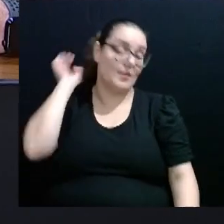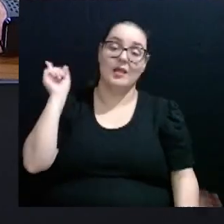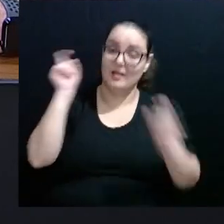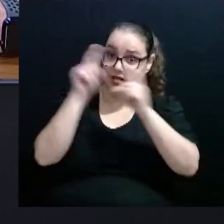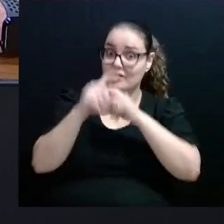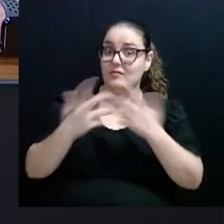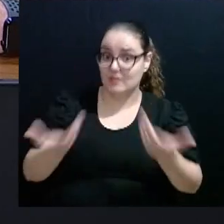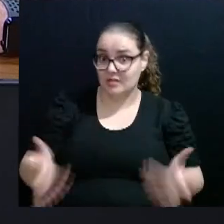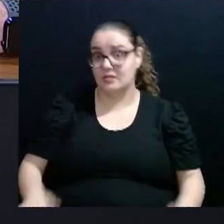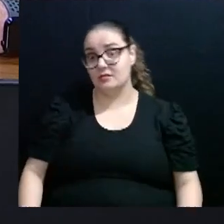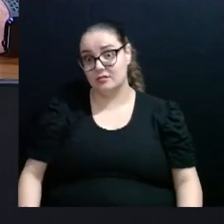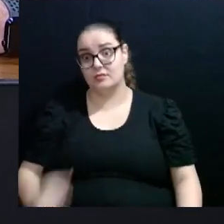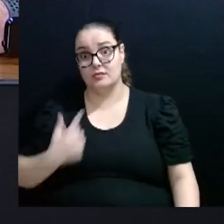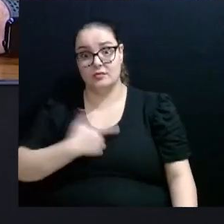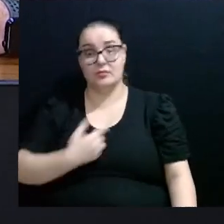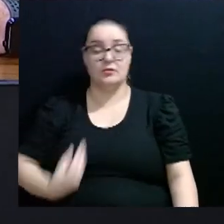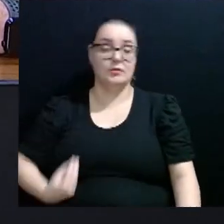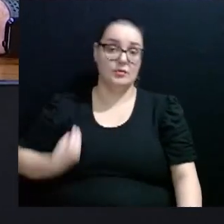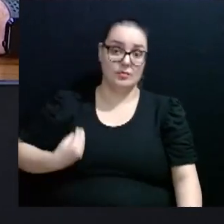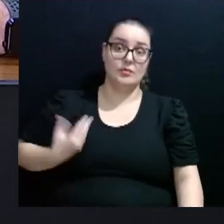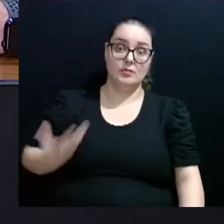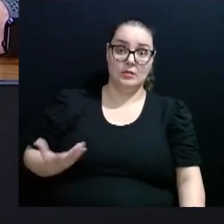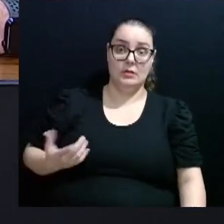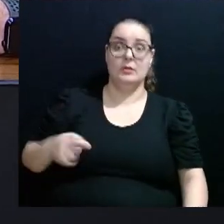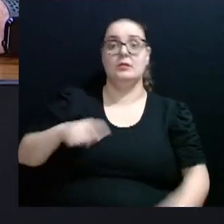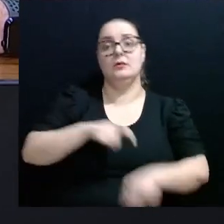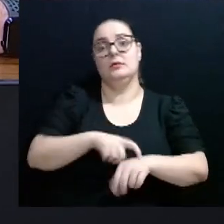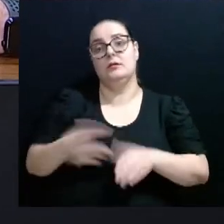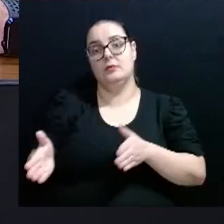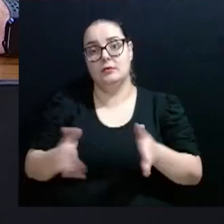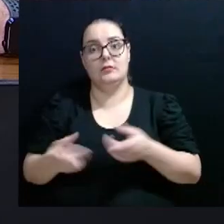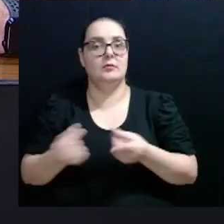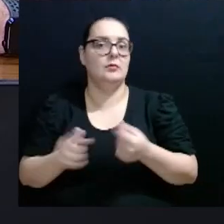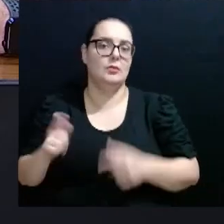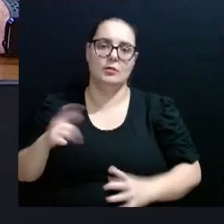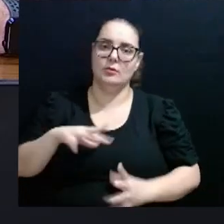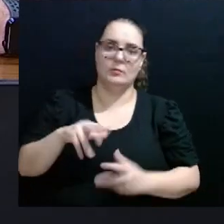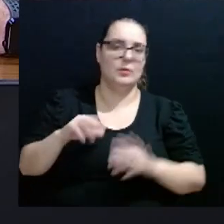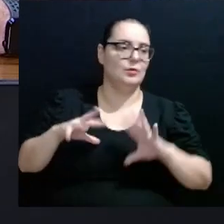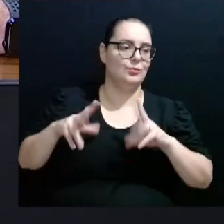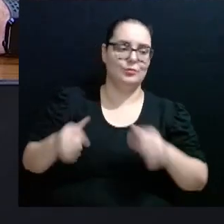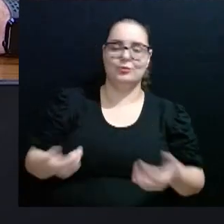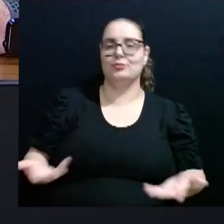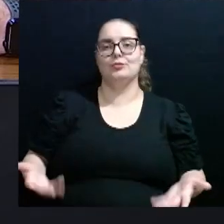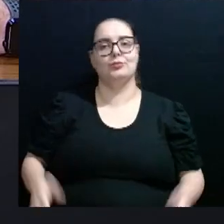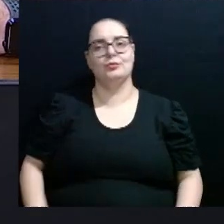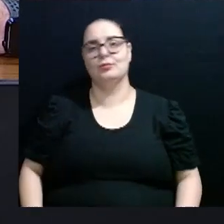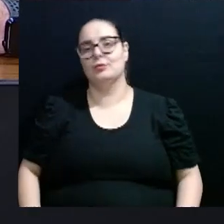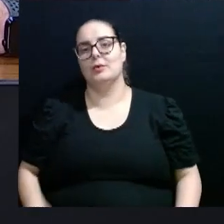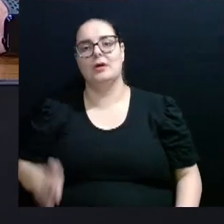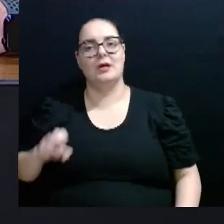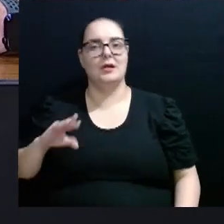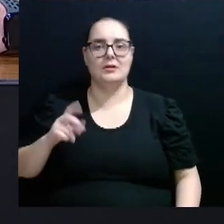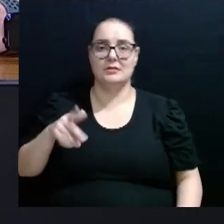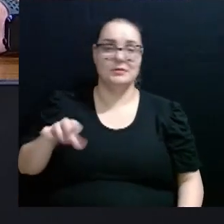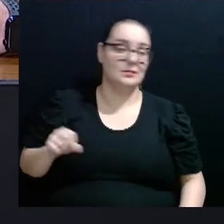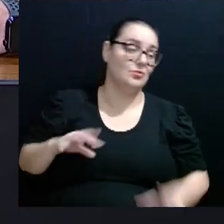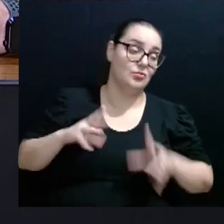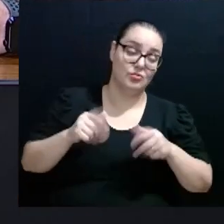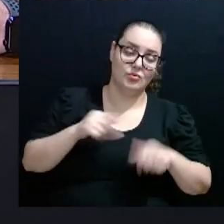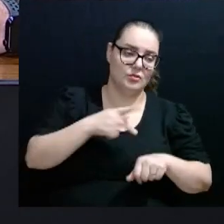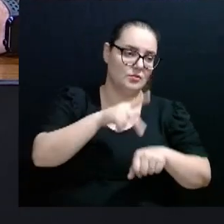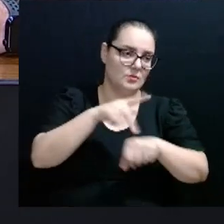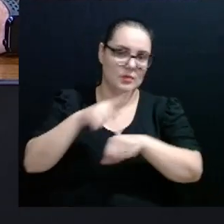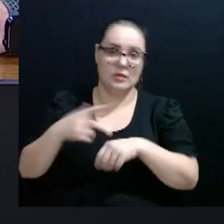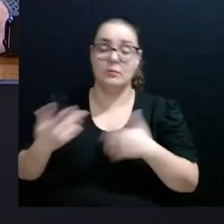vivemos numa situação econômica global, né? Tá todo mundo, a rescisão está em todos os países. Mas o que